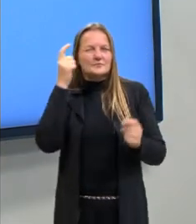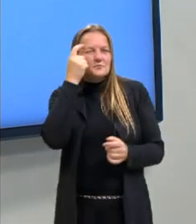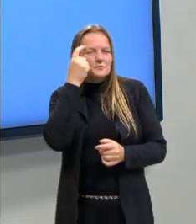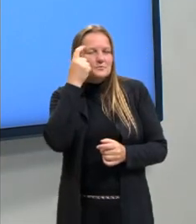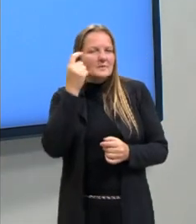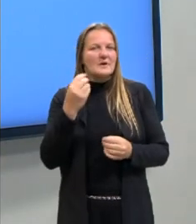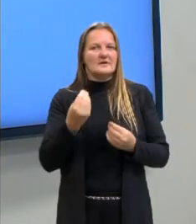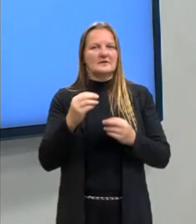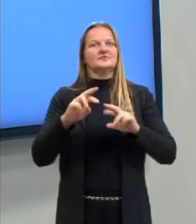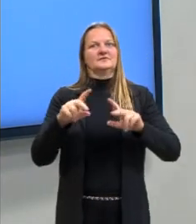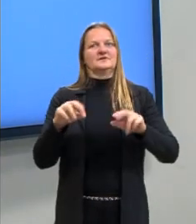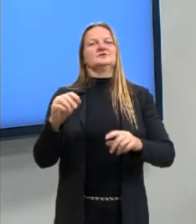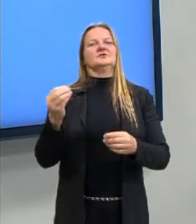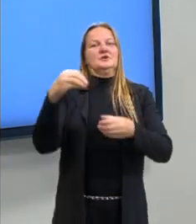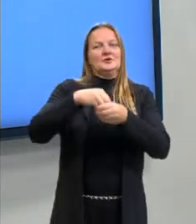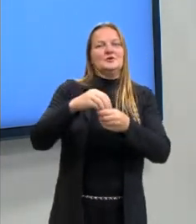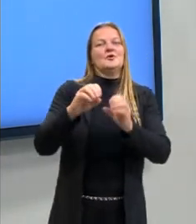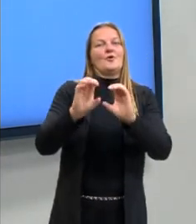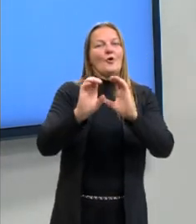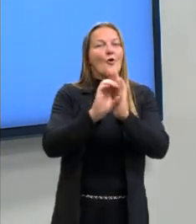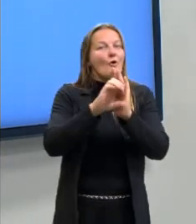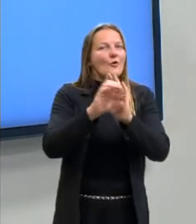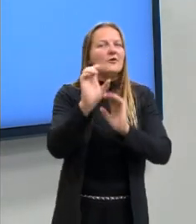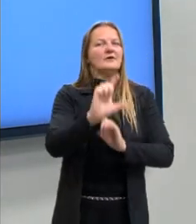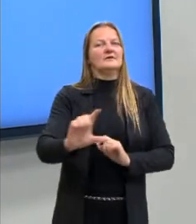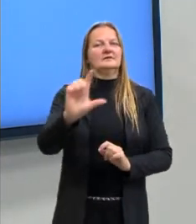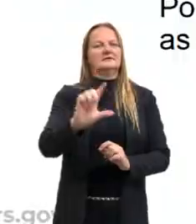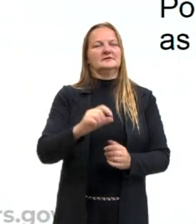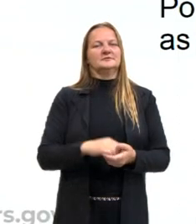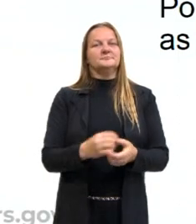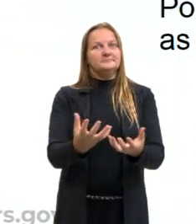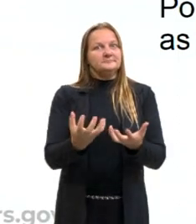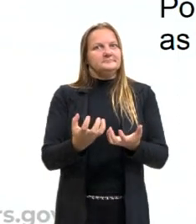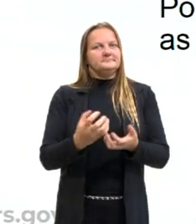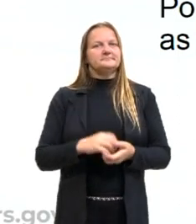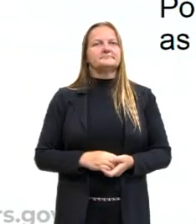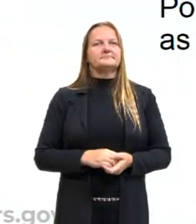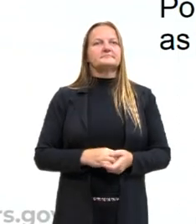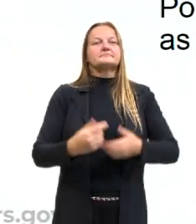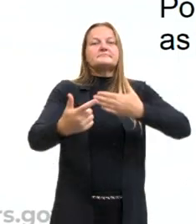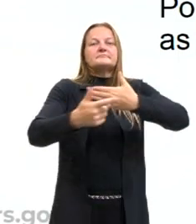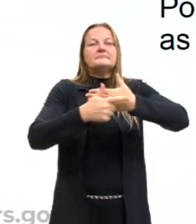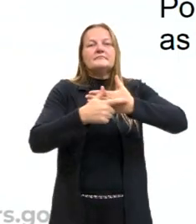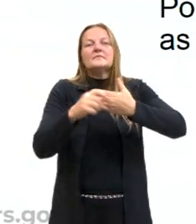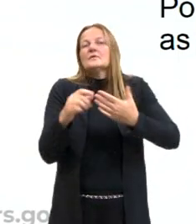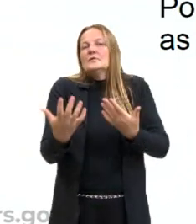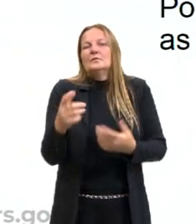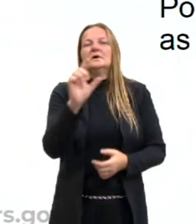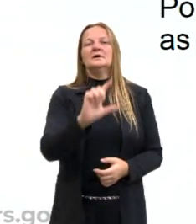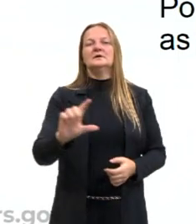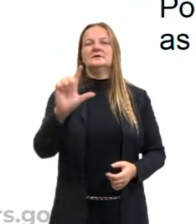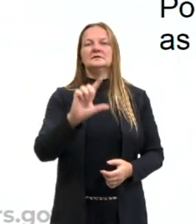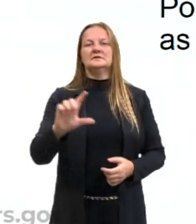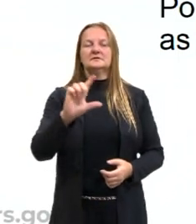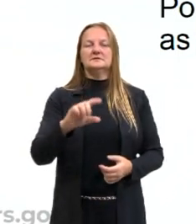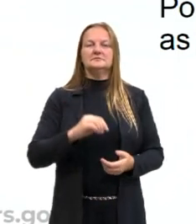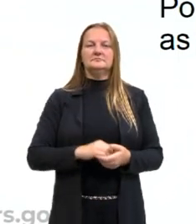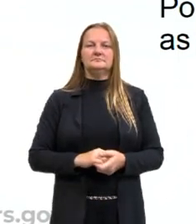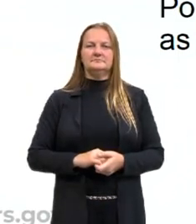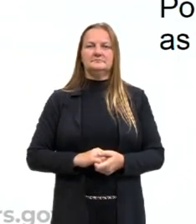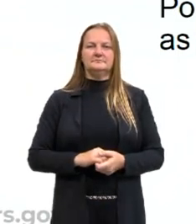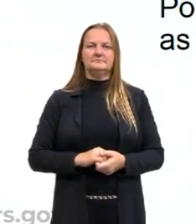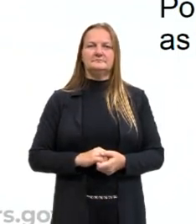refletir é isso que a literatura quer bom então a função né não existe uma função da literatura Apenas